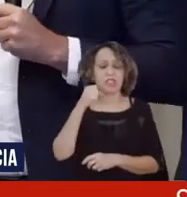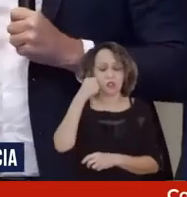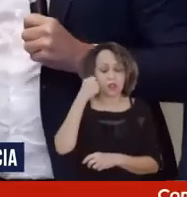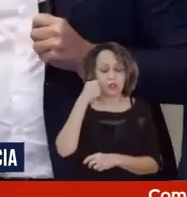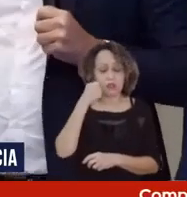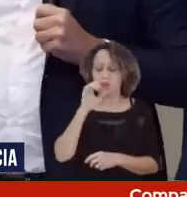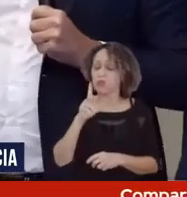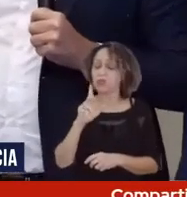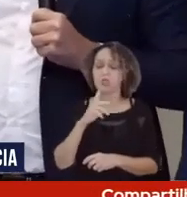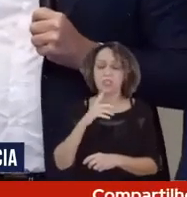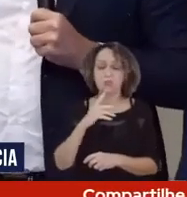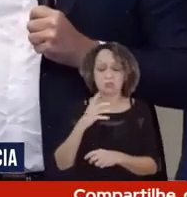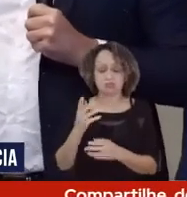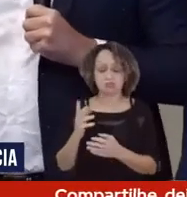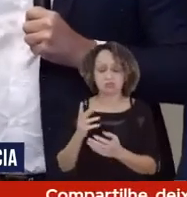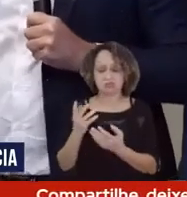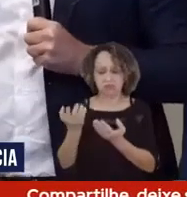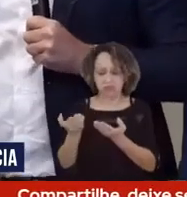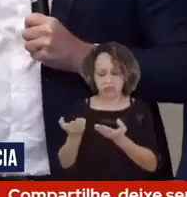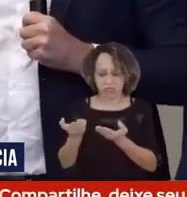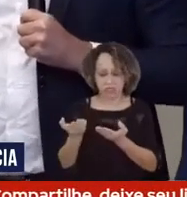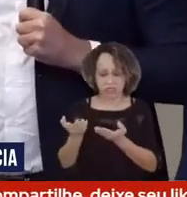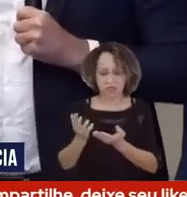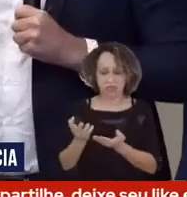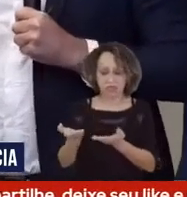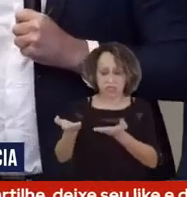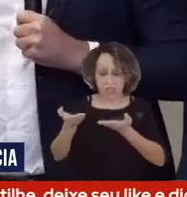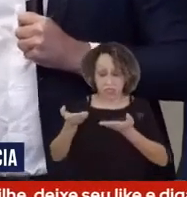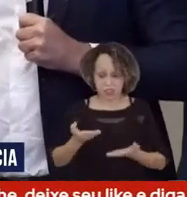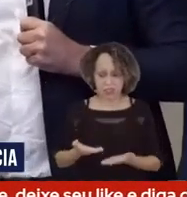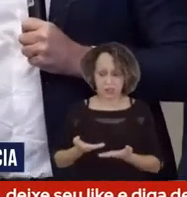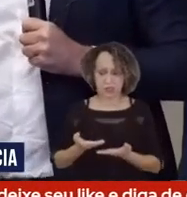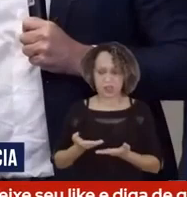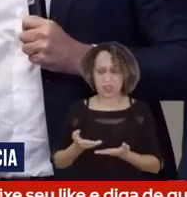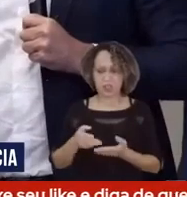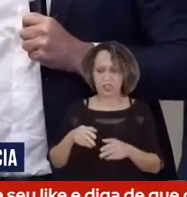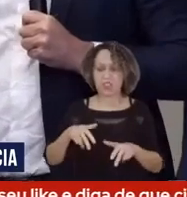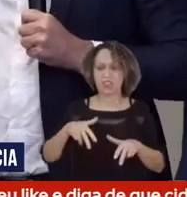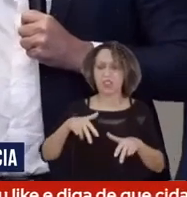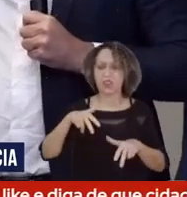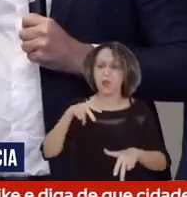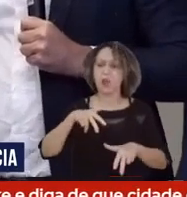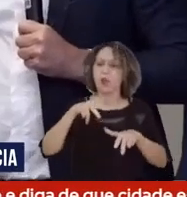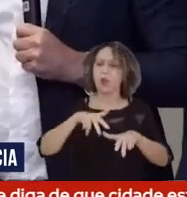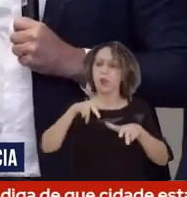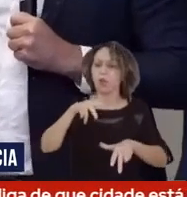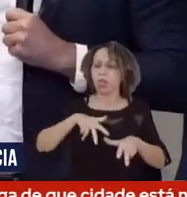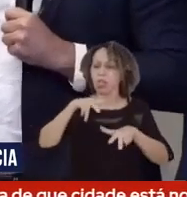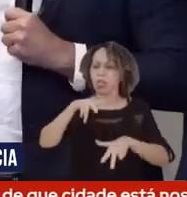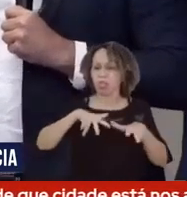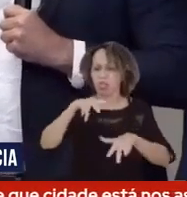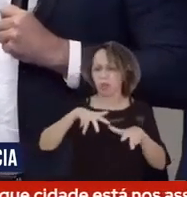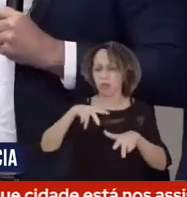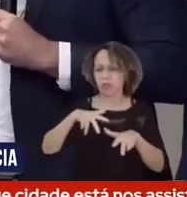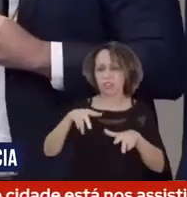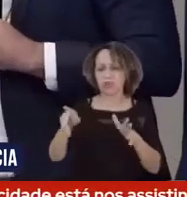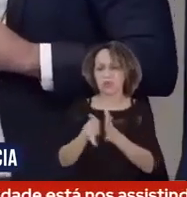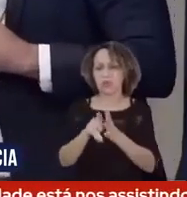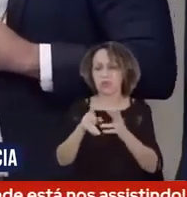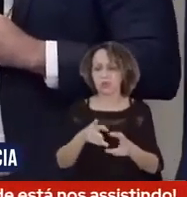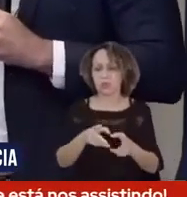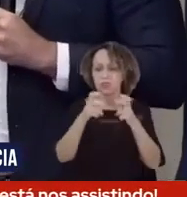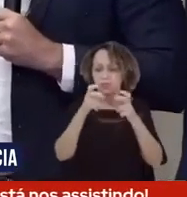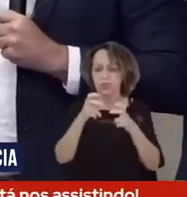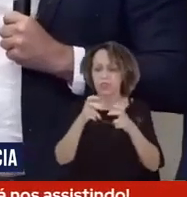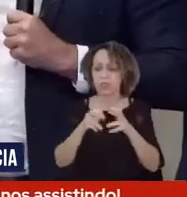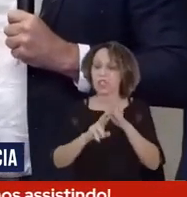de petroleira. Era isso, como representante desses interesses estrangeiros. Agora, vi uma